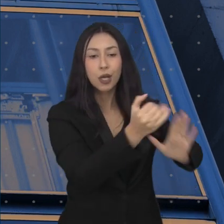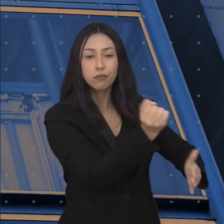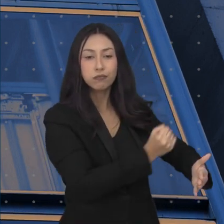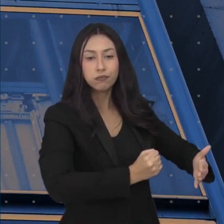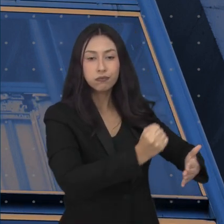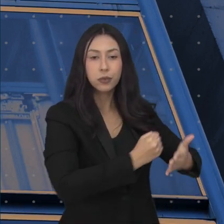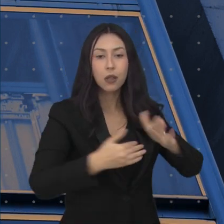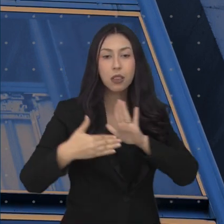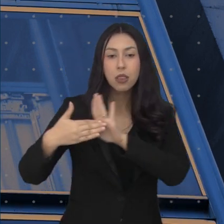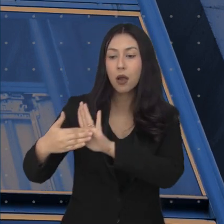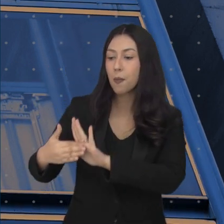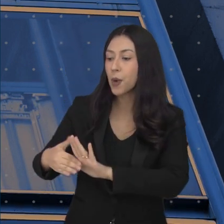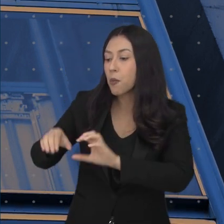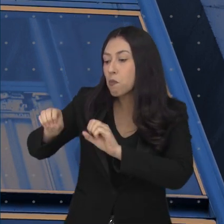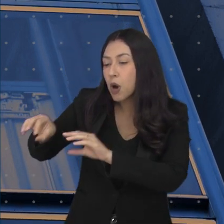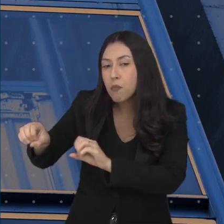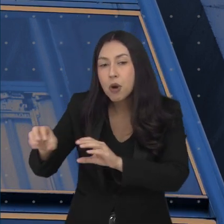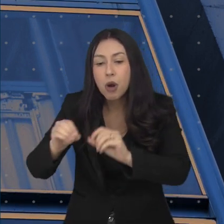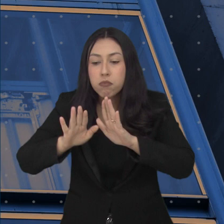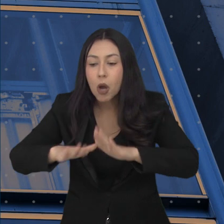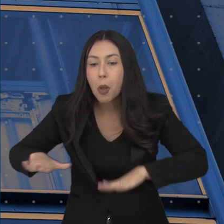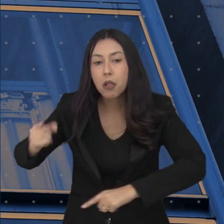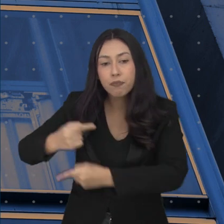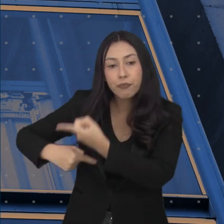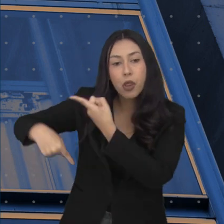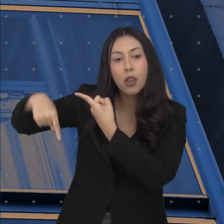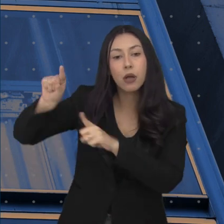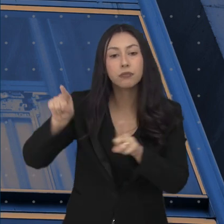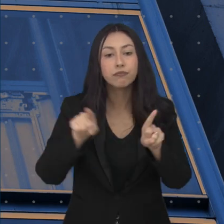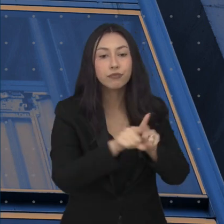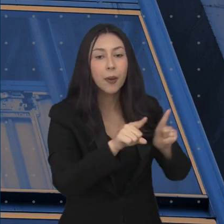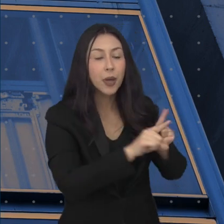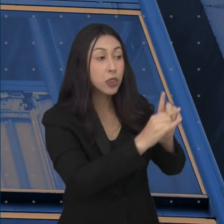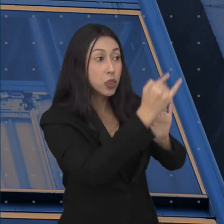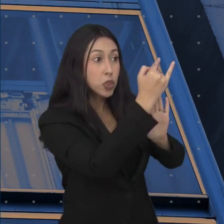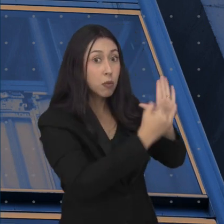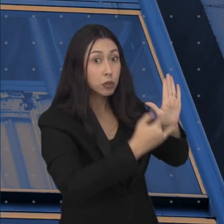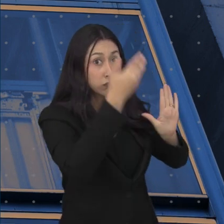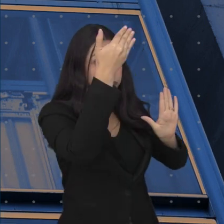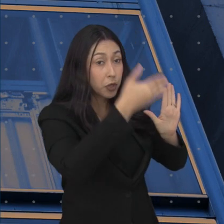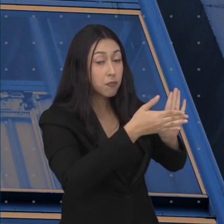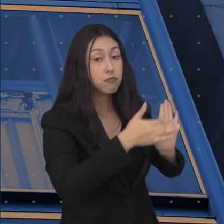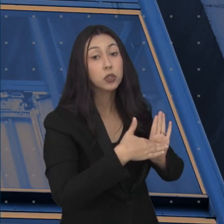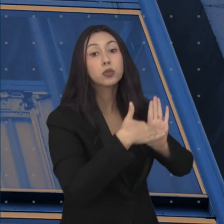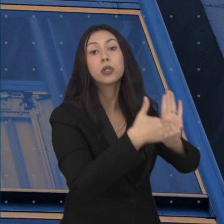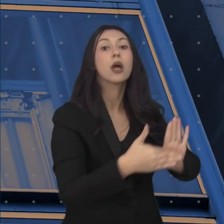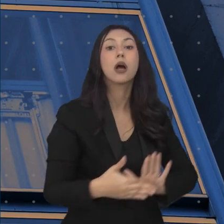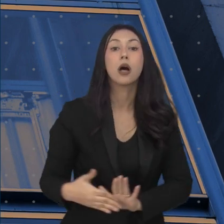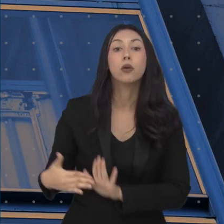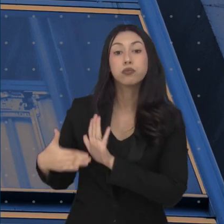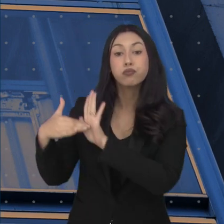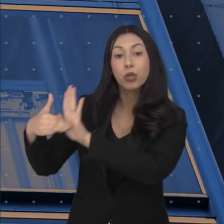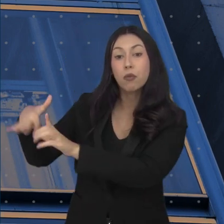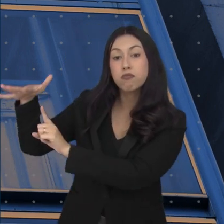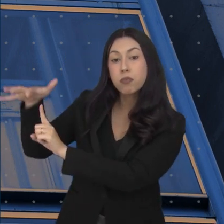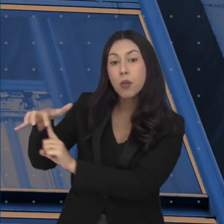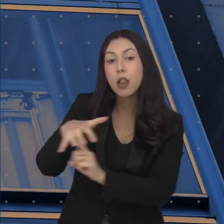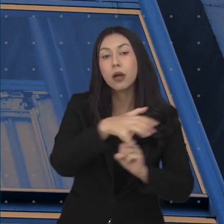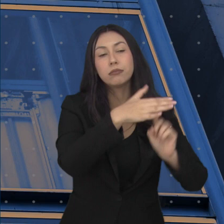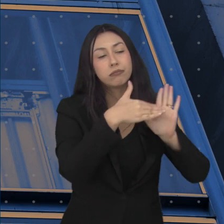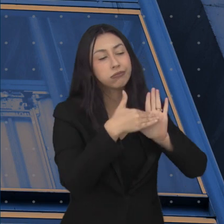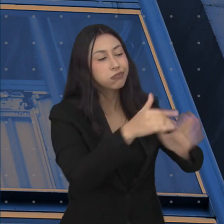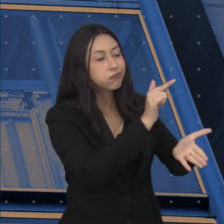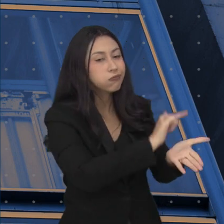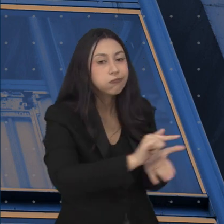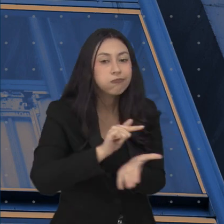de cozinha, auxiliar de desenvolvimento infantil, auxiliar de escrituração fiscal, auxiliar de feirante, auxiliar